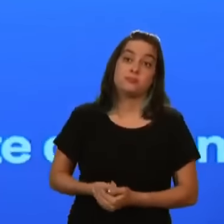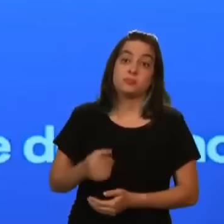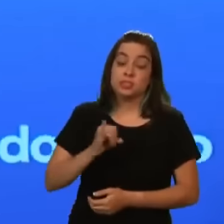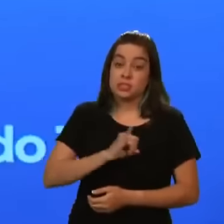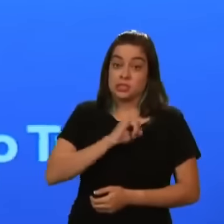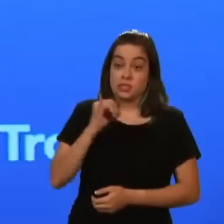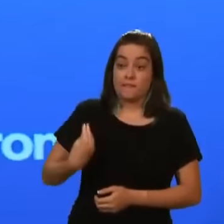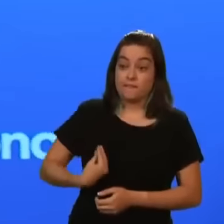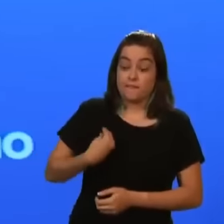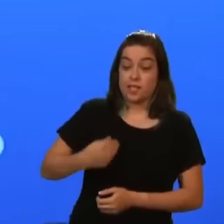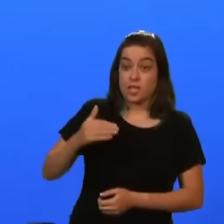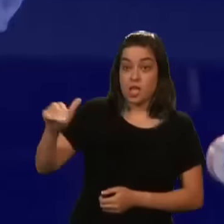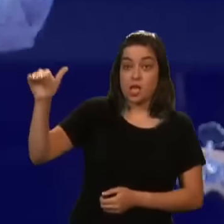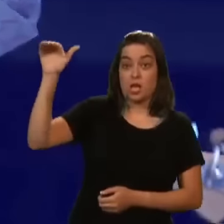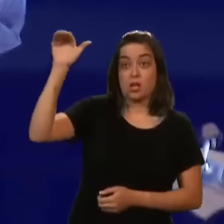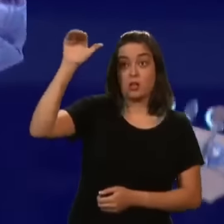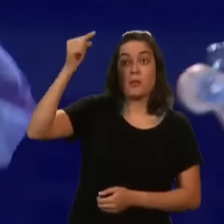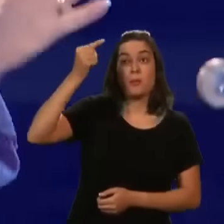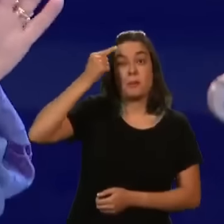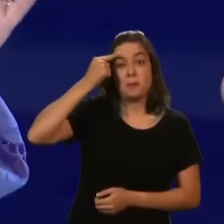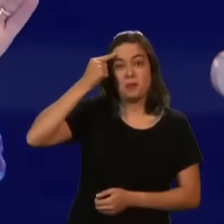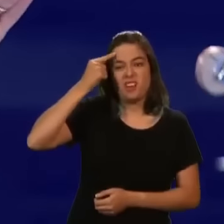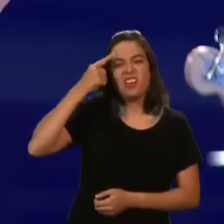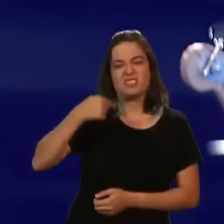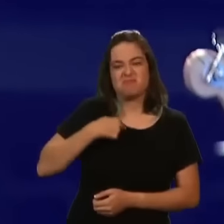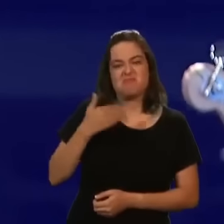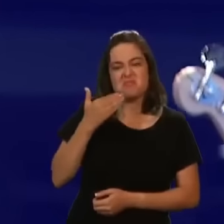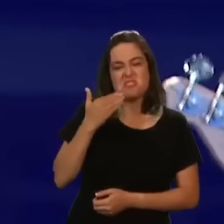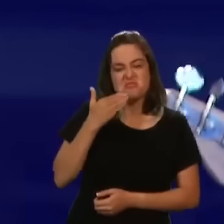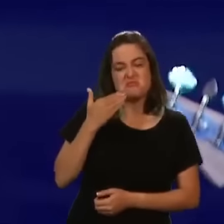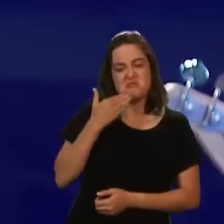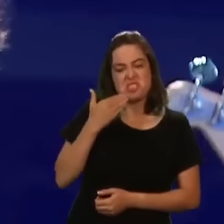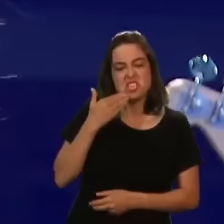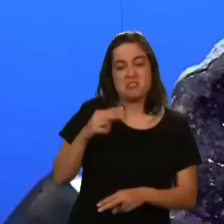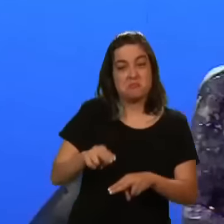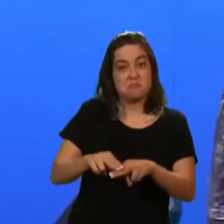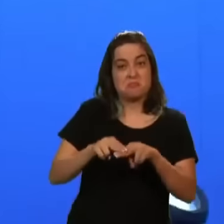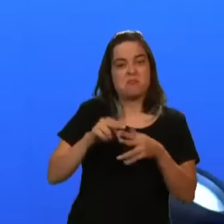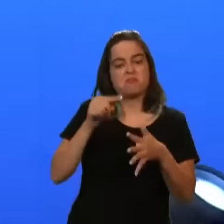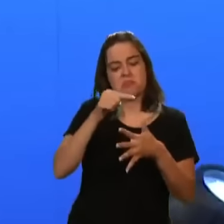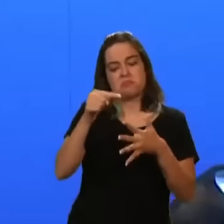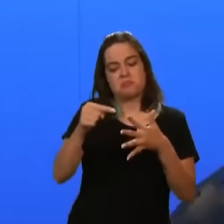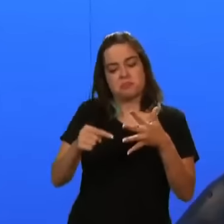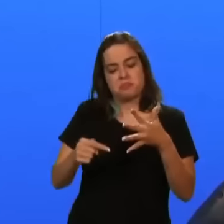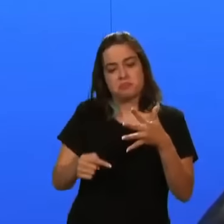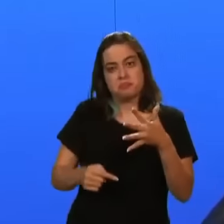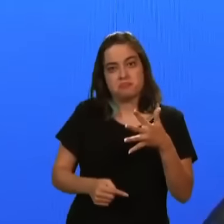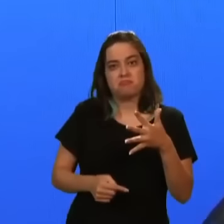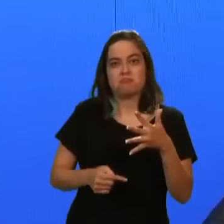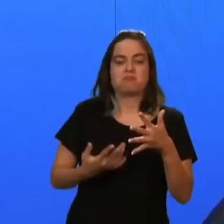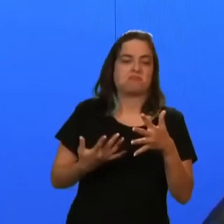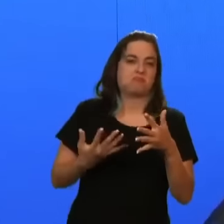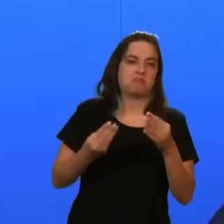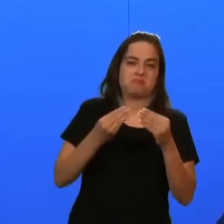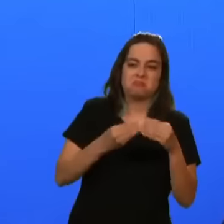na vida adulta acha que você está estragada por causa de tudo isso também,